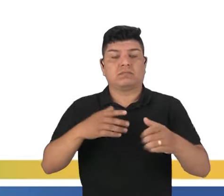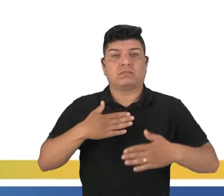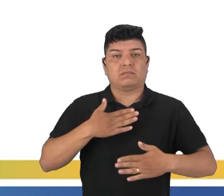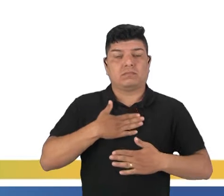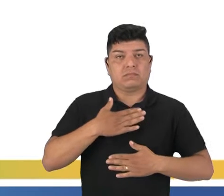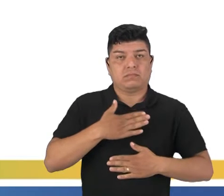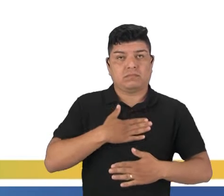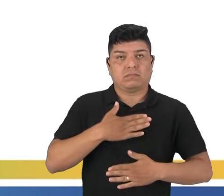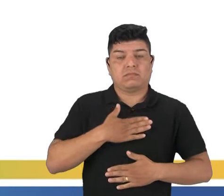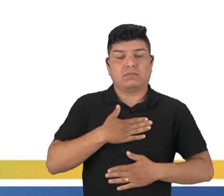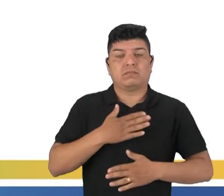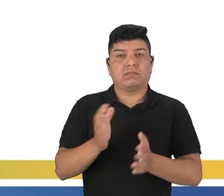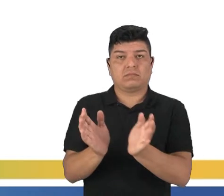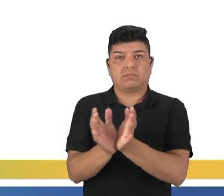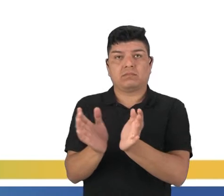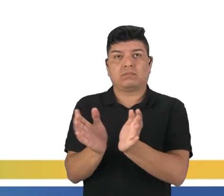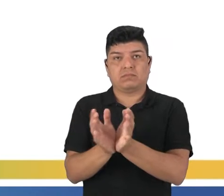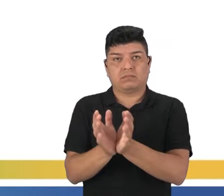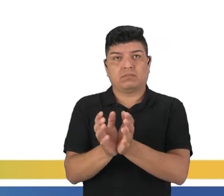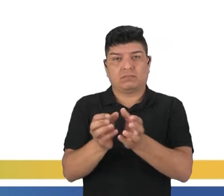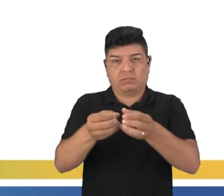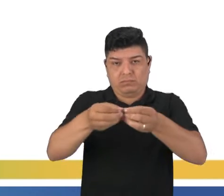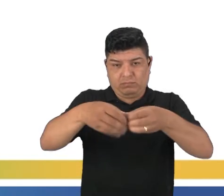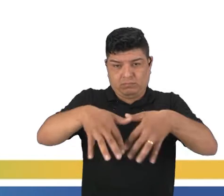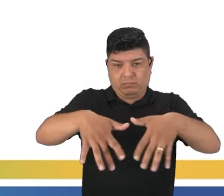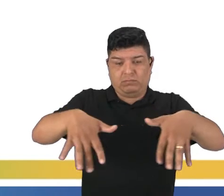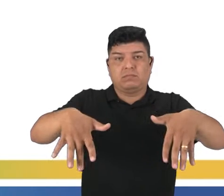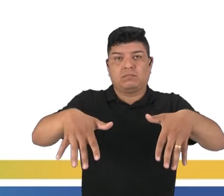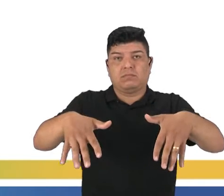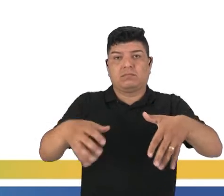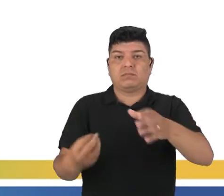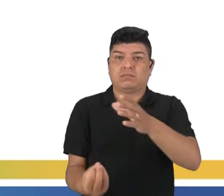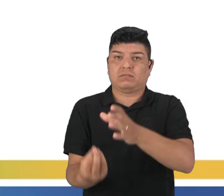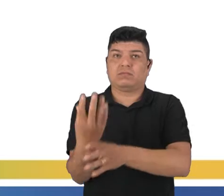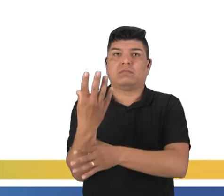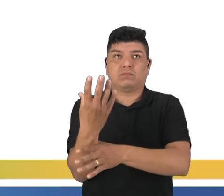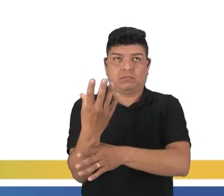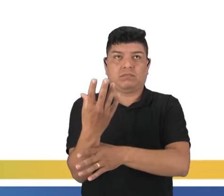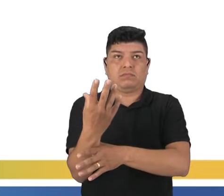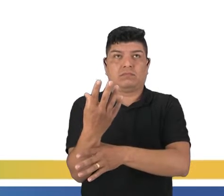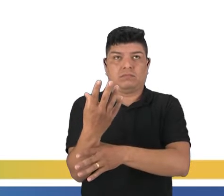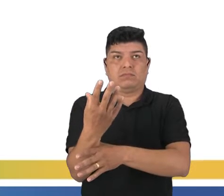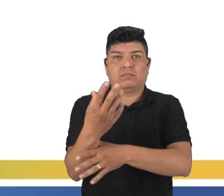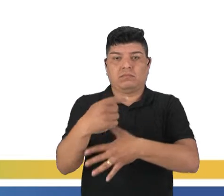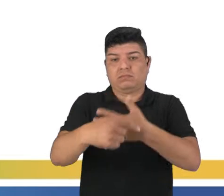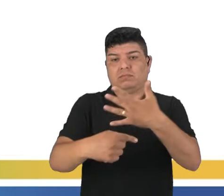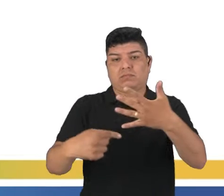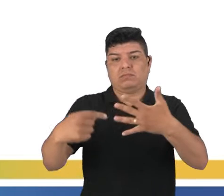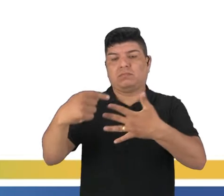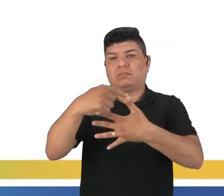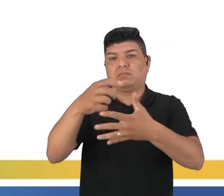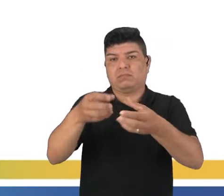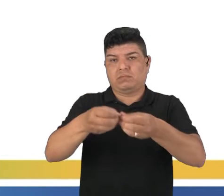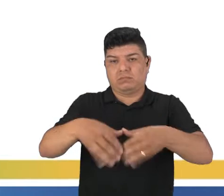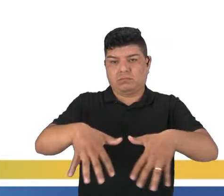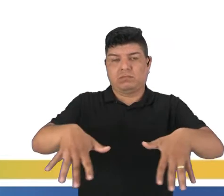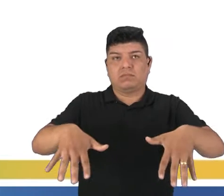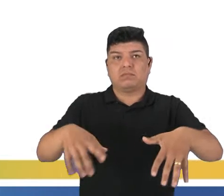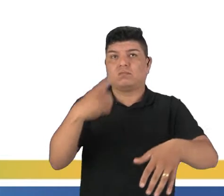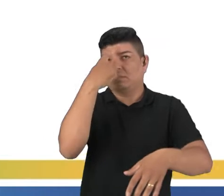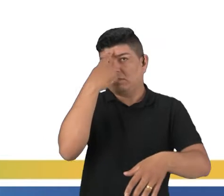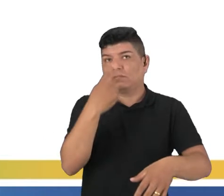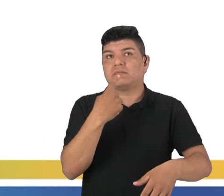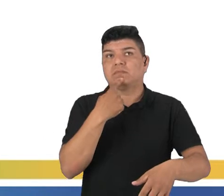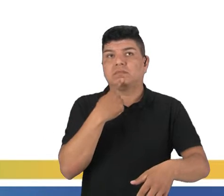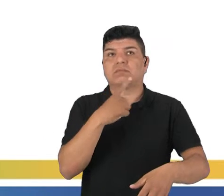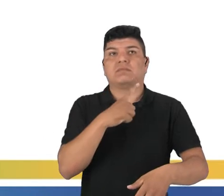corpo, o conjunto dessas glândulas forma o que nós chamamos de sistema endócrino. Como vocês podem ver na figura,